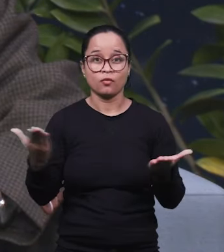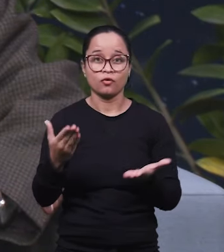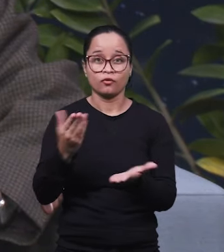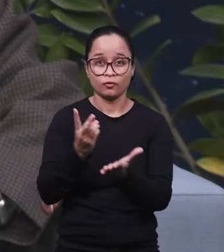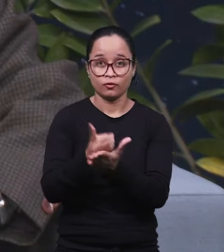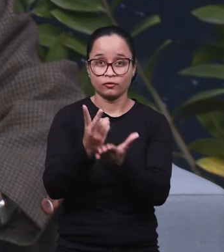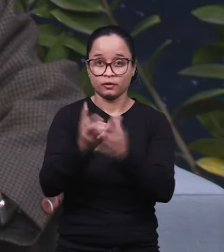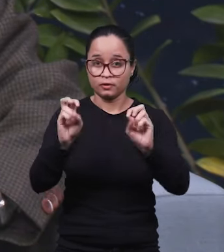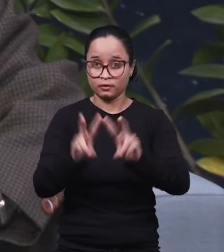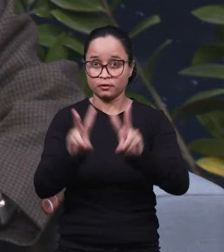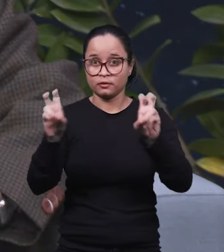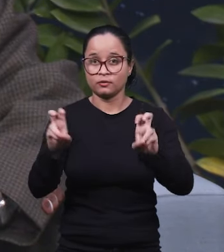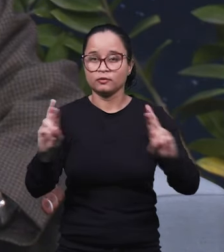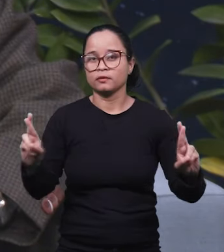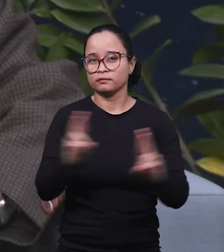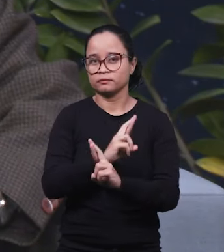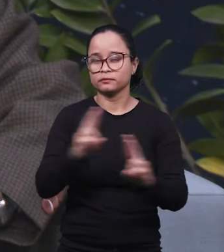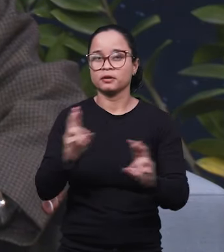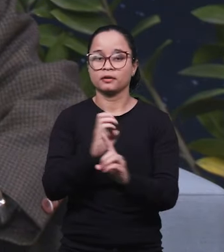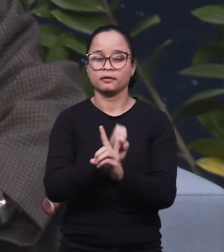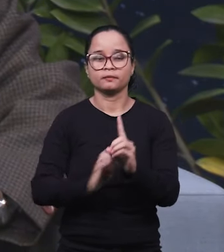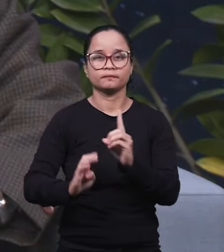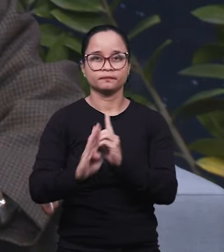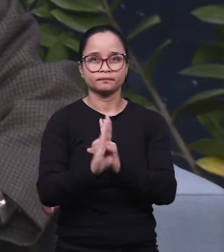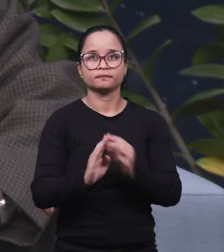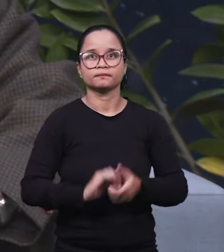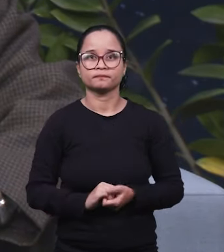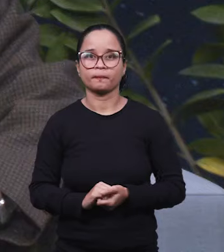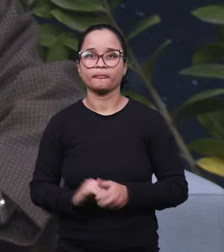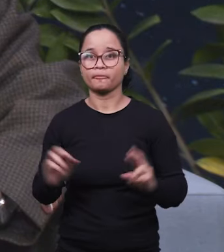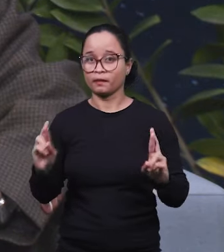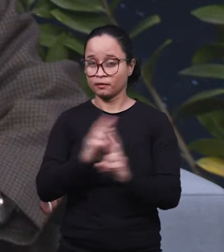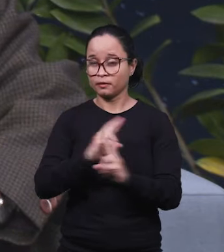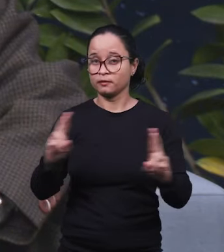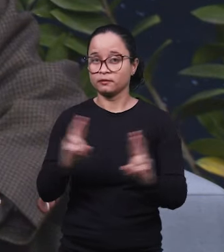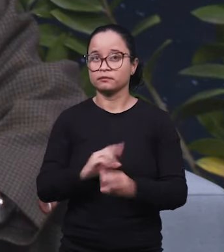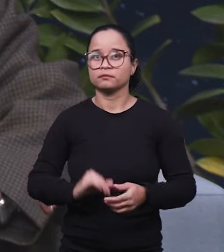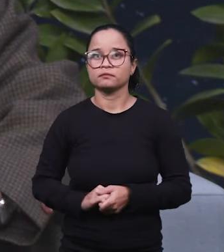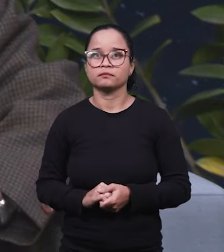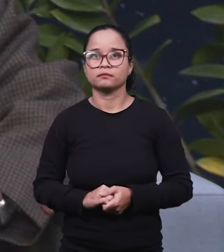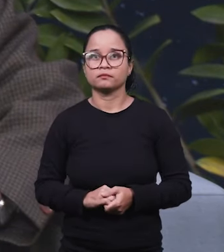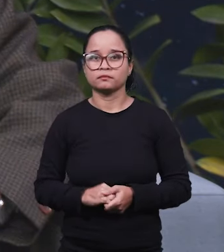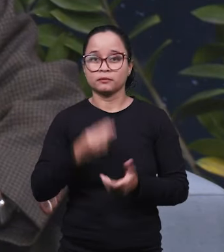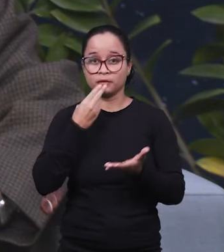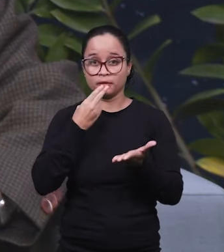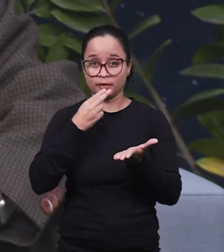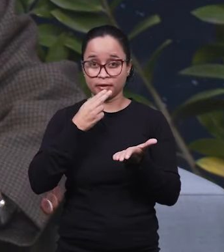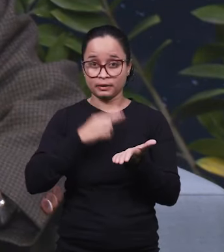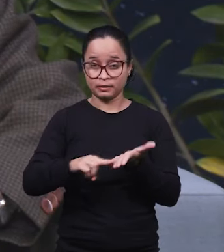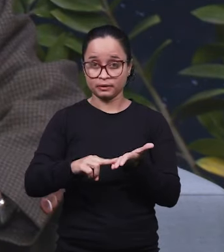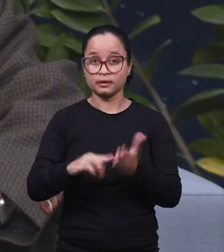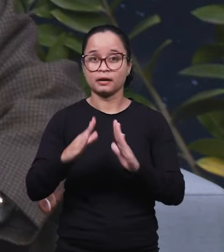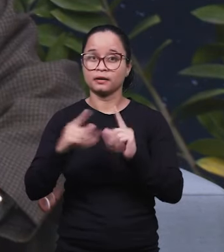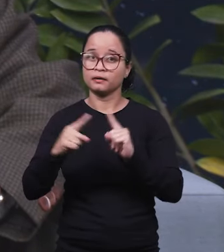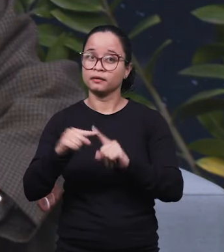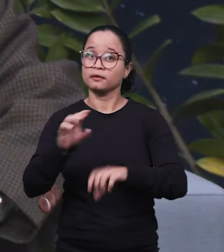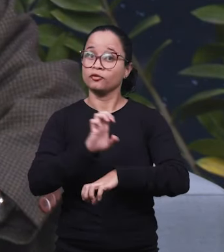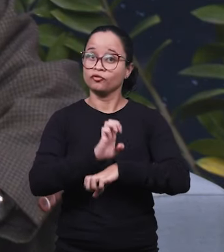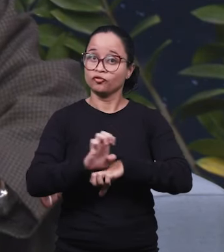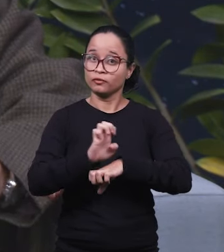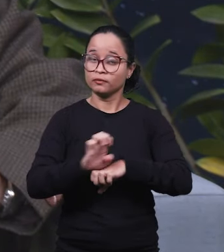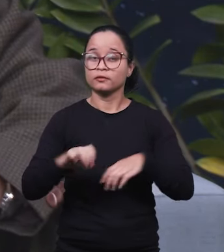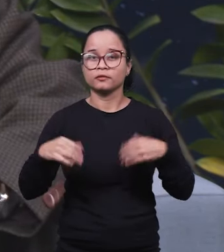assunto relacionado com a Escola Bíblica Dominical, que é relacionado com a Carta à Igreja de Éfeso. Aliás, quando se